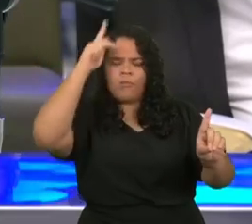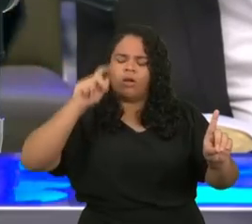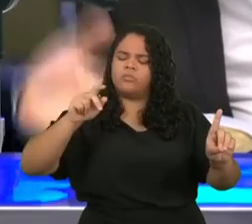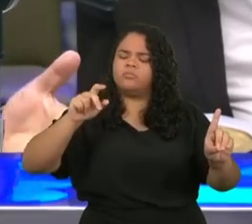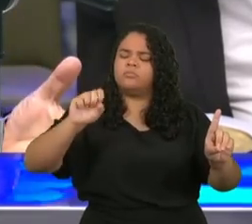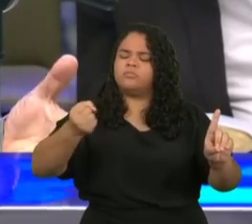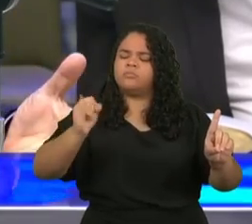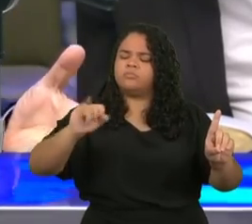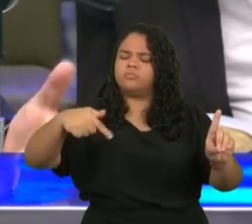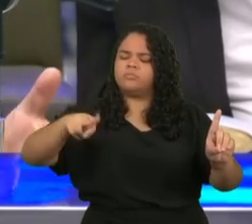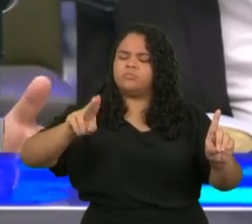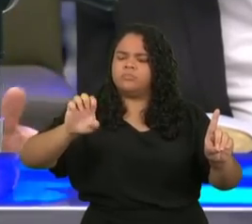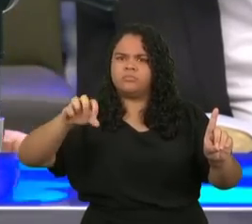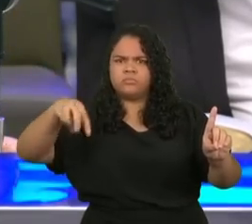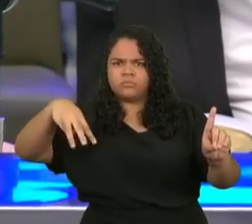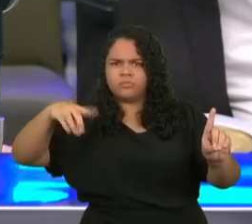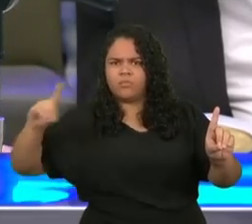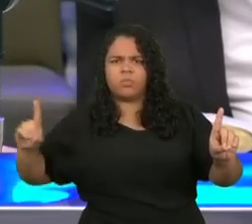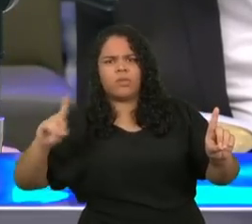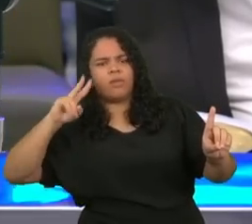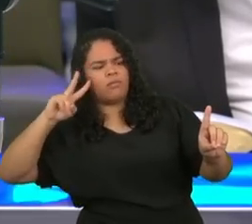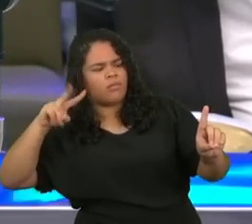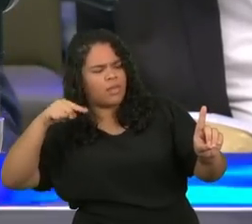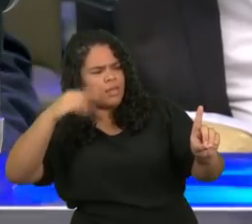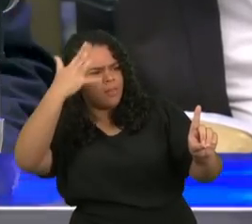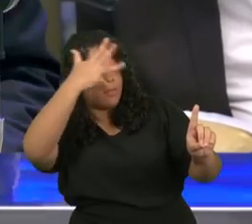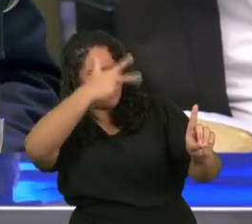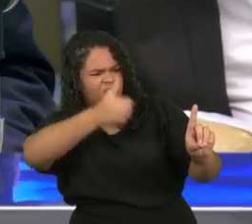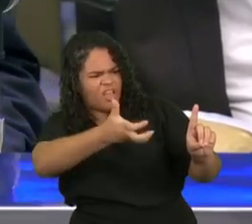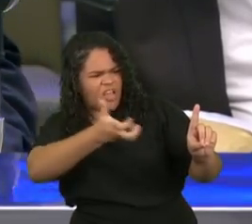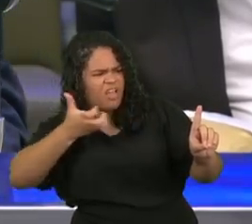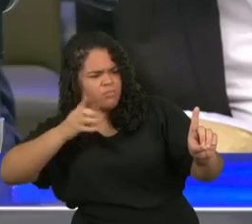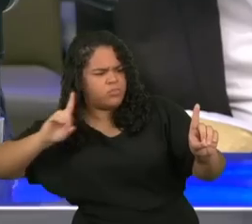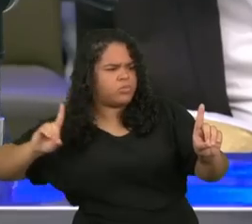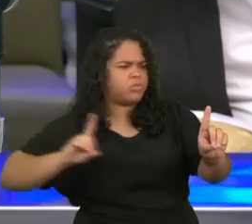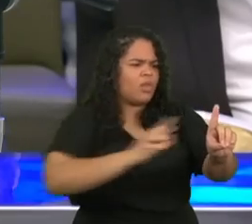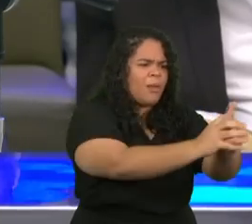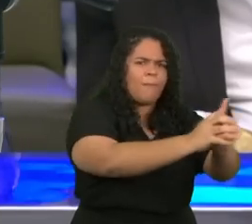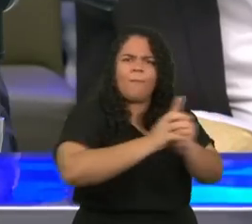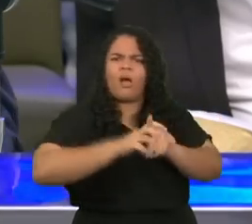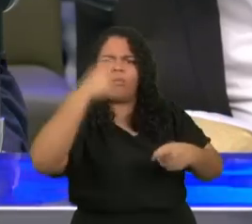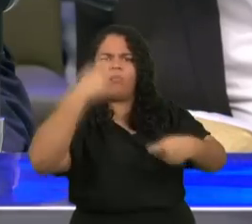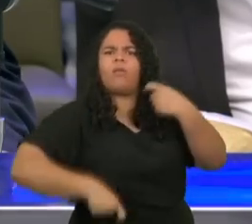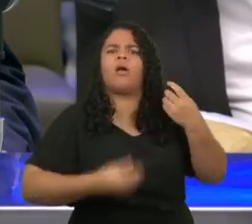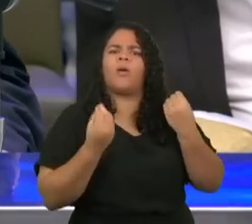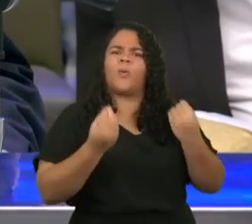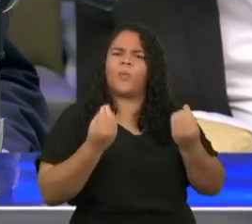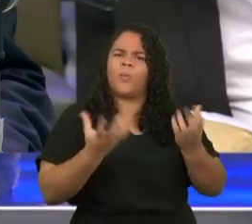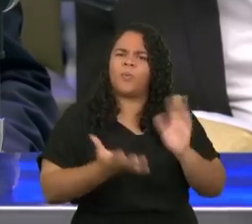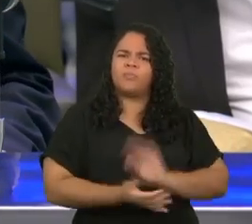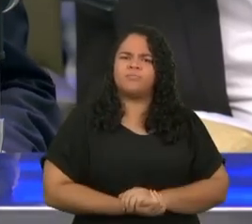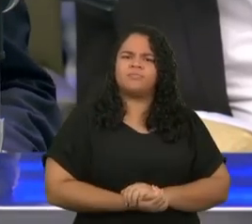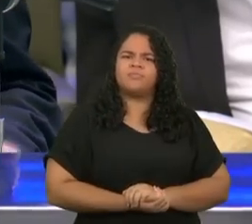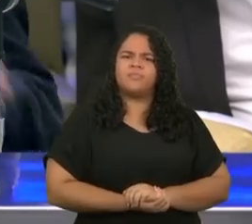e humilhou como foi fácil não é ela se entregar um rapaz da